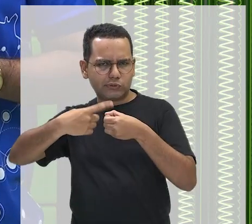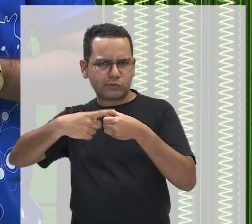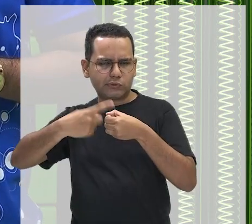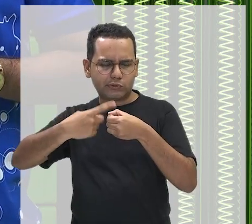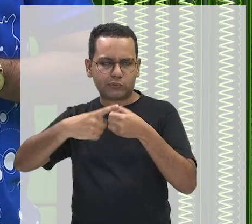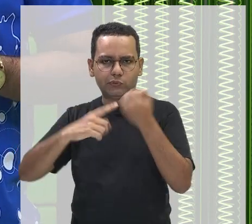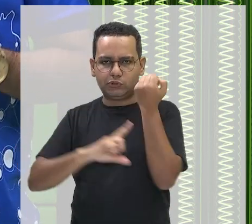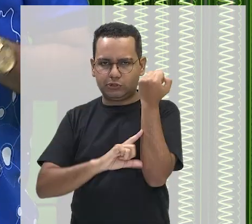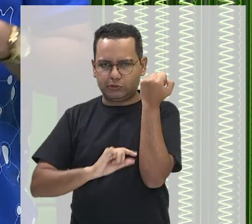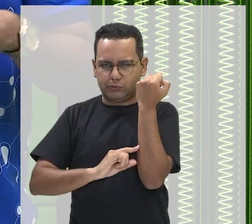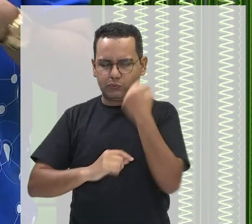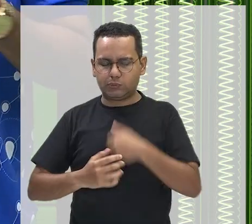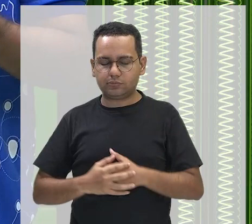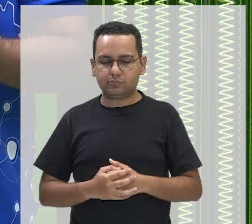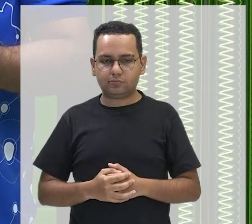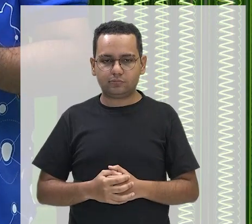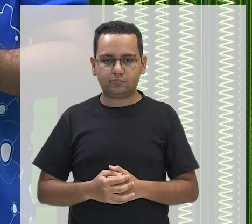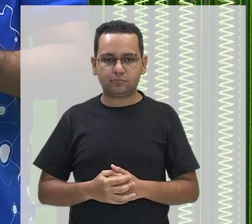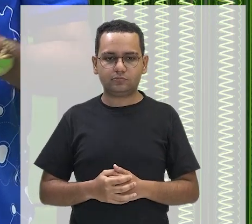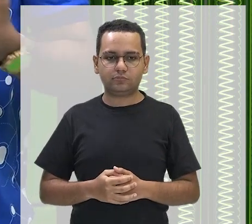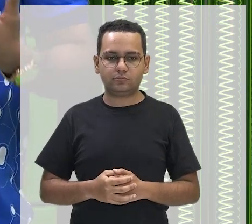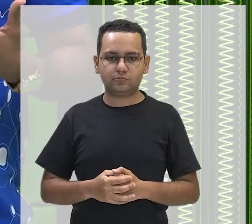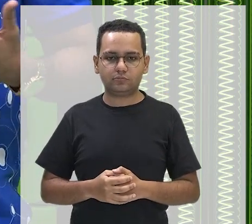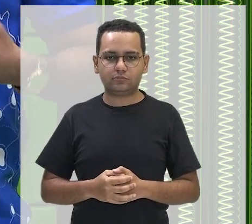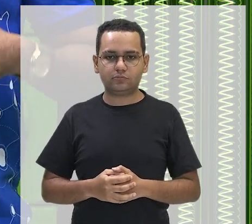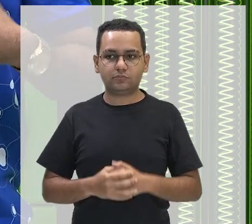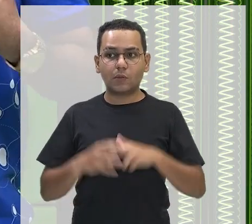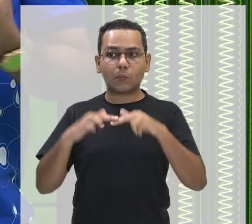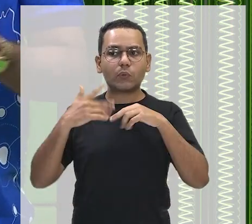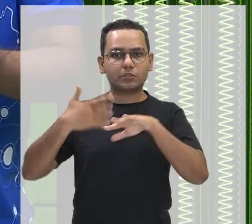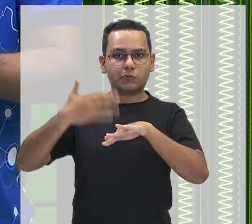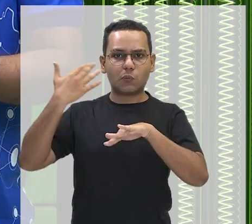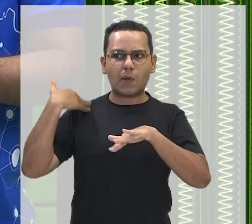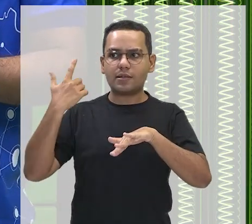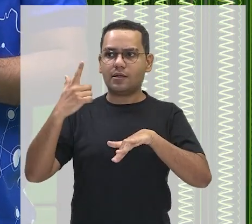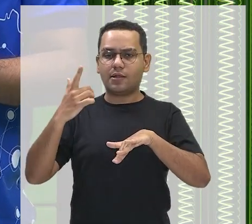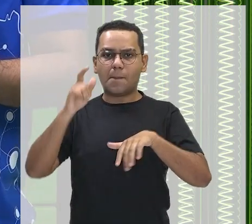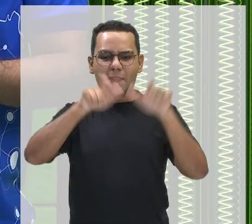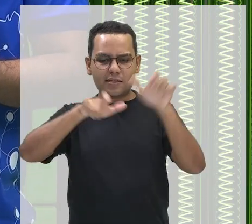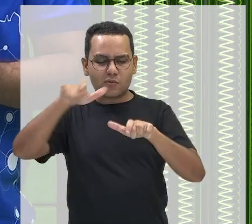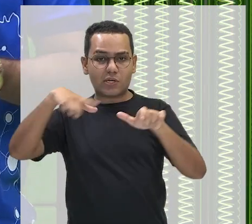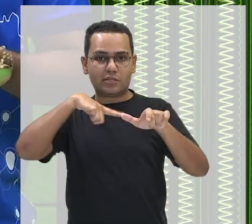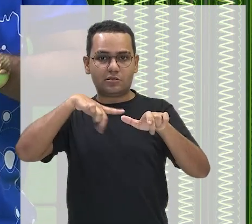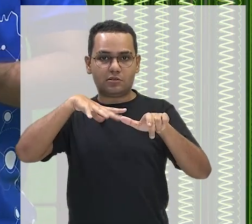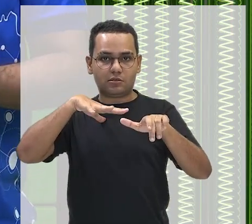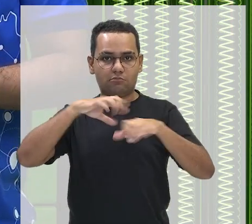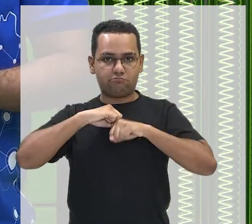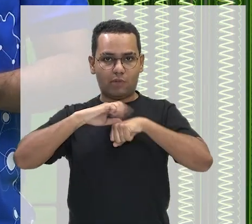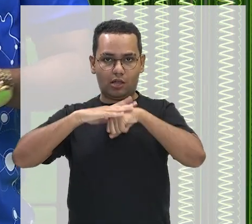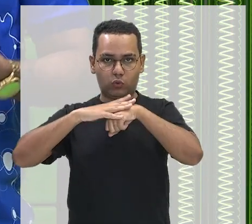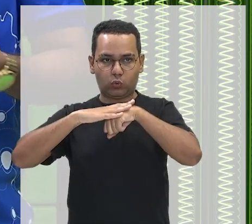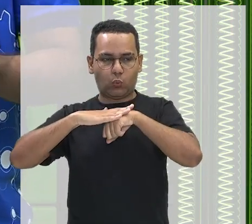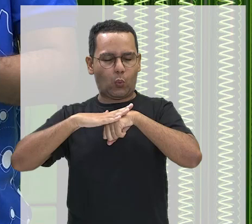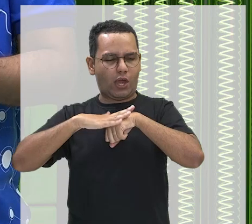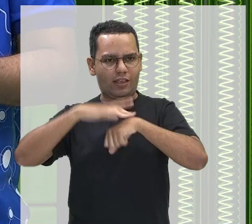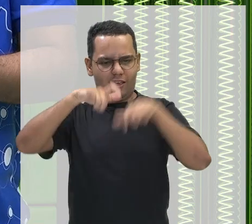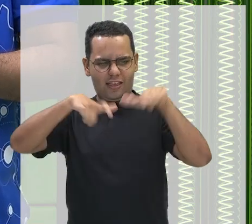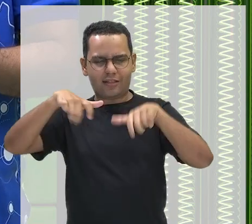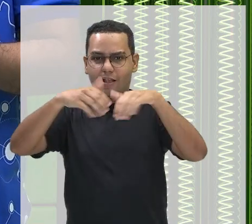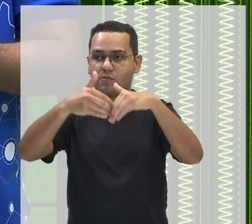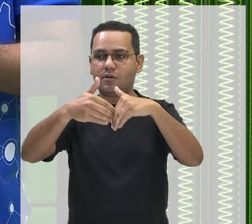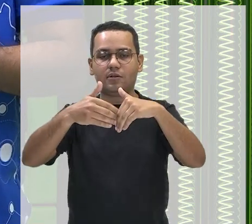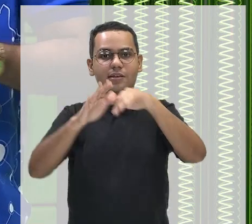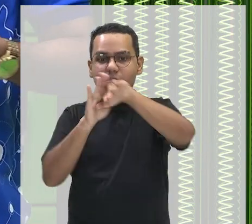aqui à capital Manaus. E naquela época, como nós falamos, tinha muito preconceito em relação com essa doença, né, era